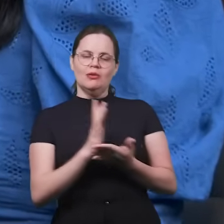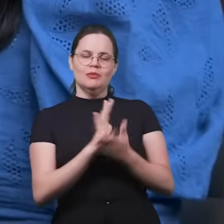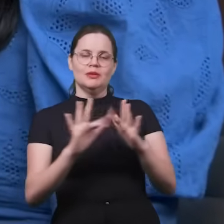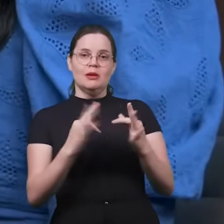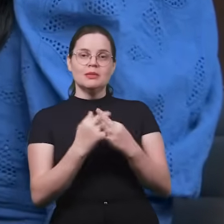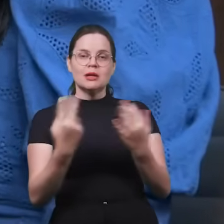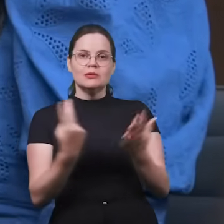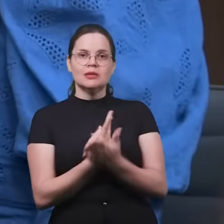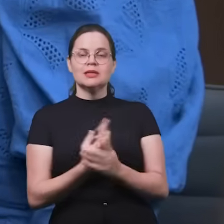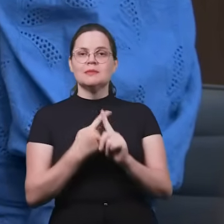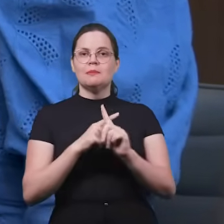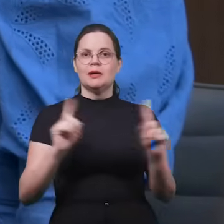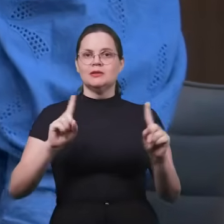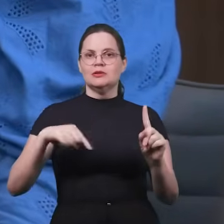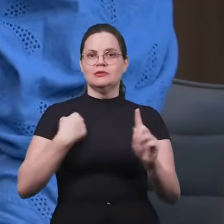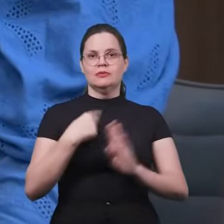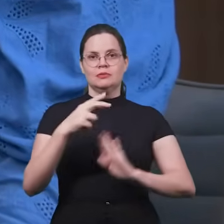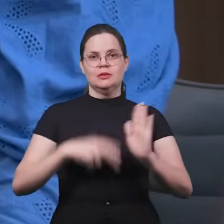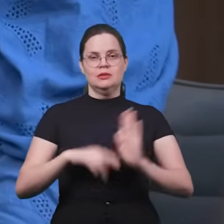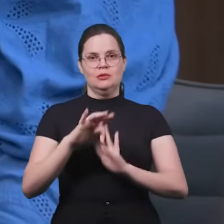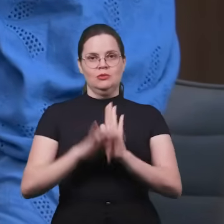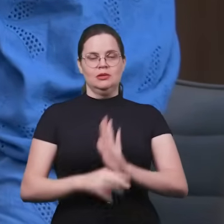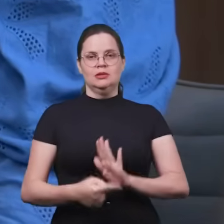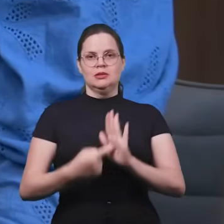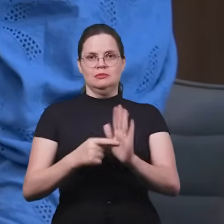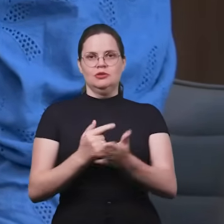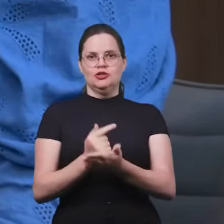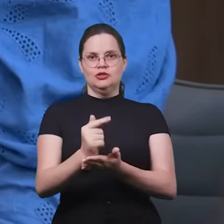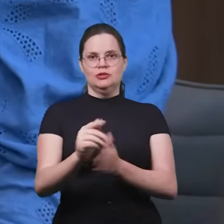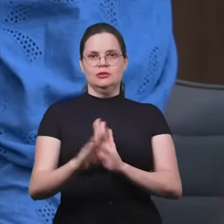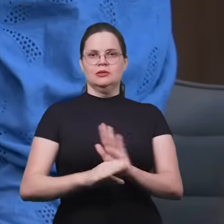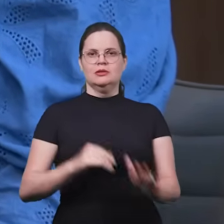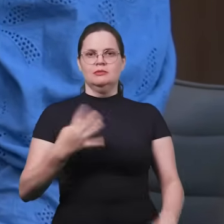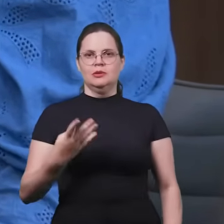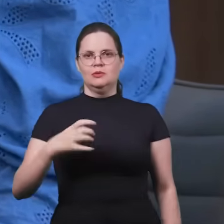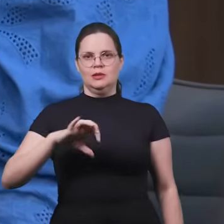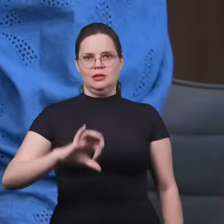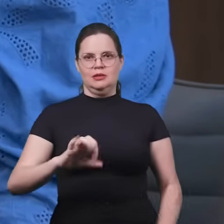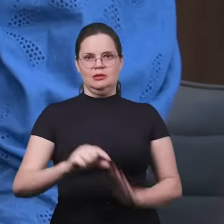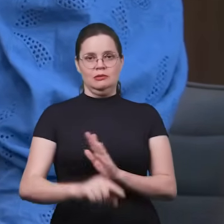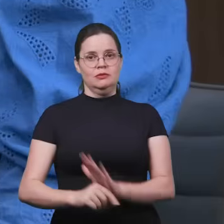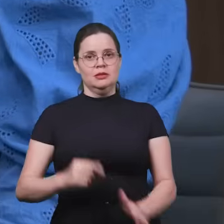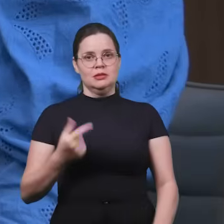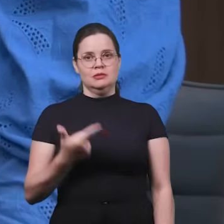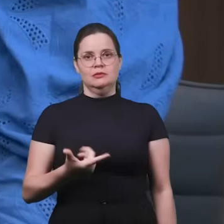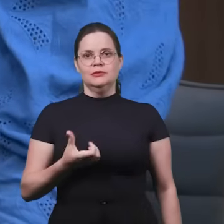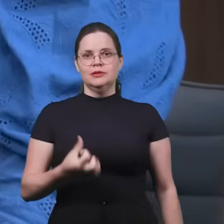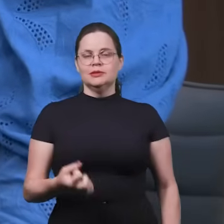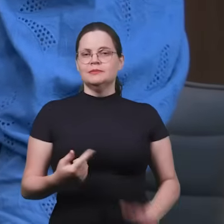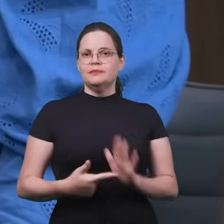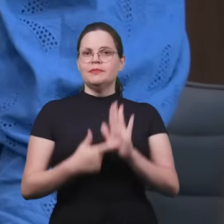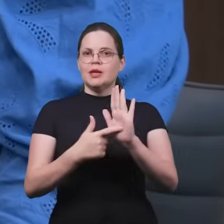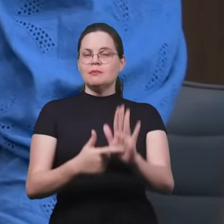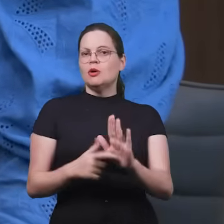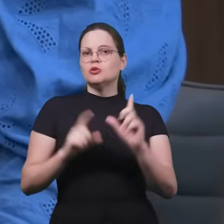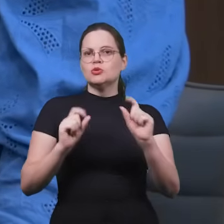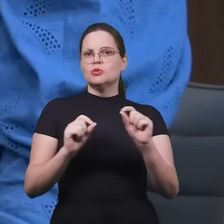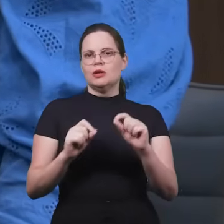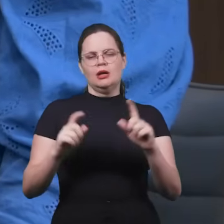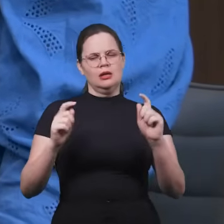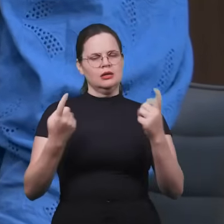algumas famílias. Mas nós queremos aqui ler um texto que se encontra em Gênesis 49, 26, que rompe